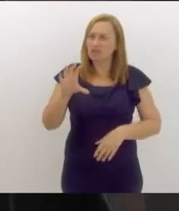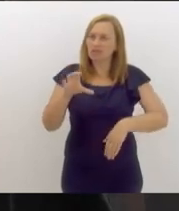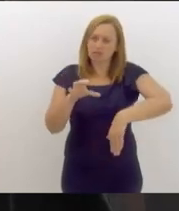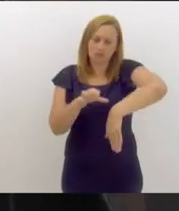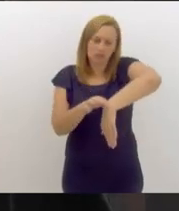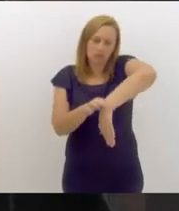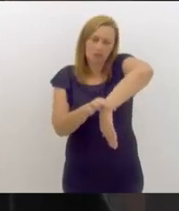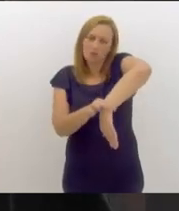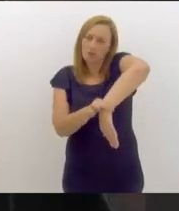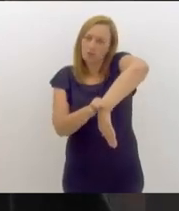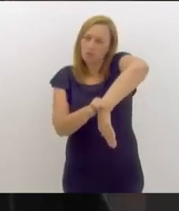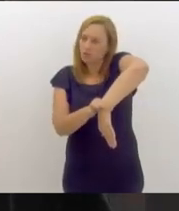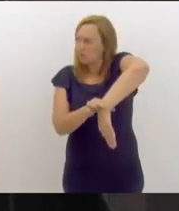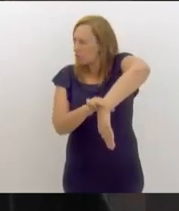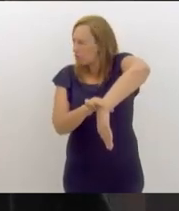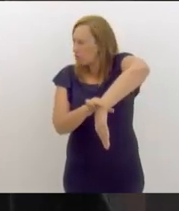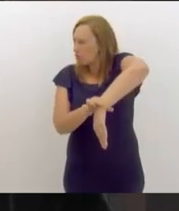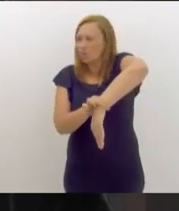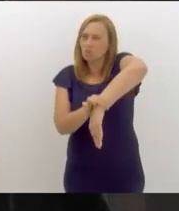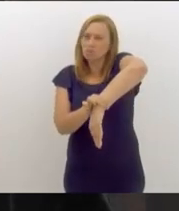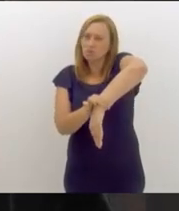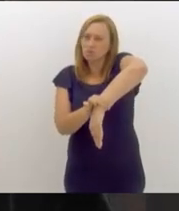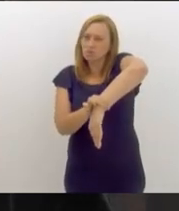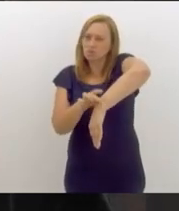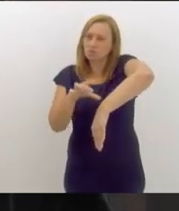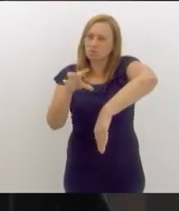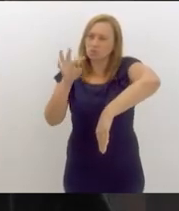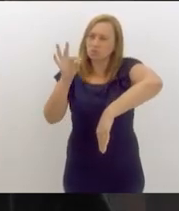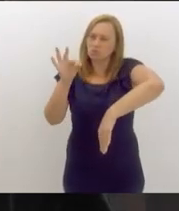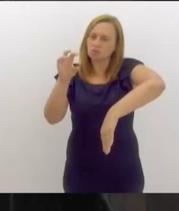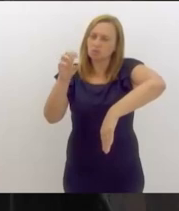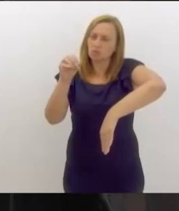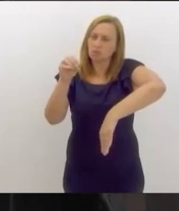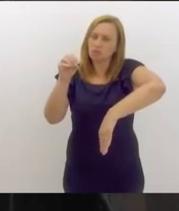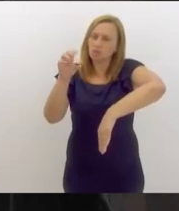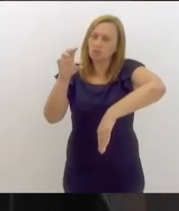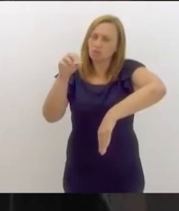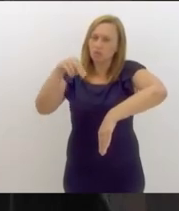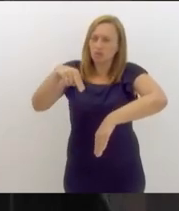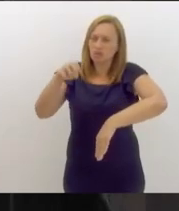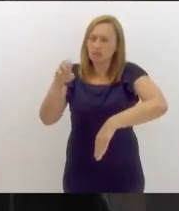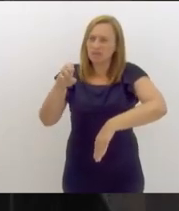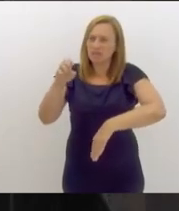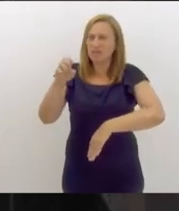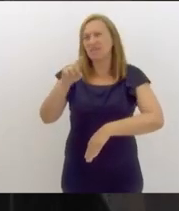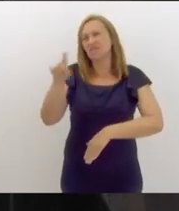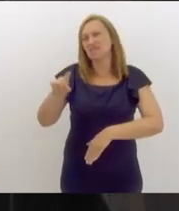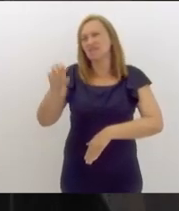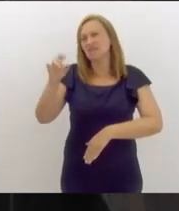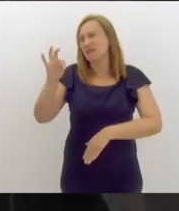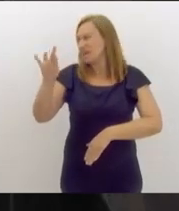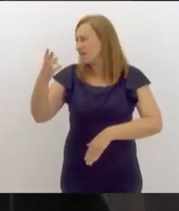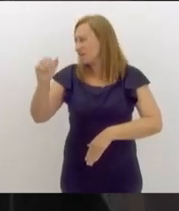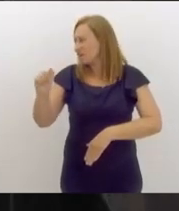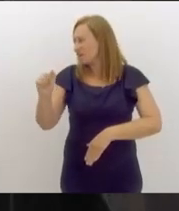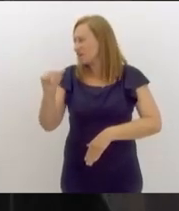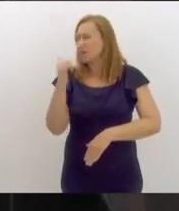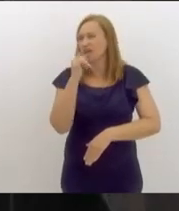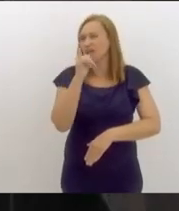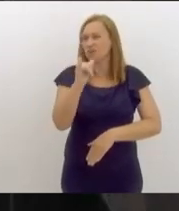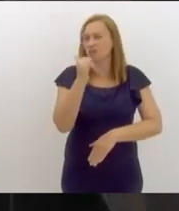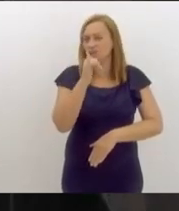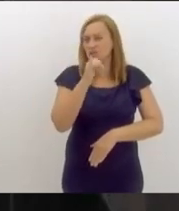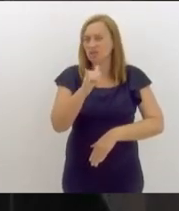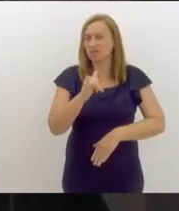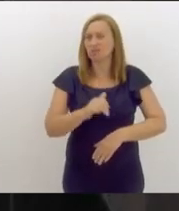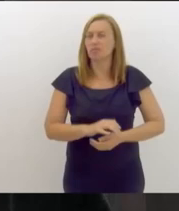contornozeleira eletrônica como um criminoso qualquer e nós manifestamos o